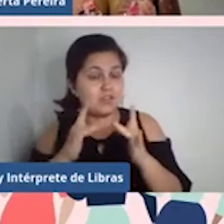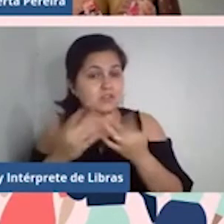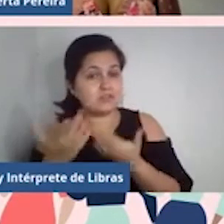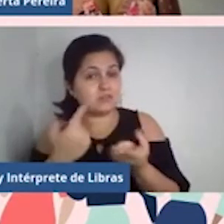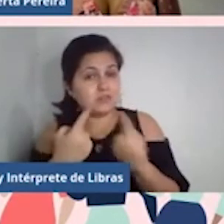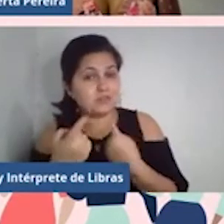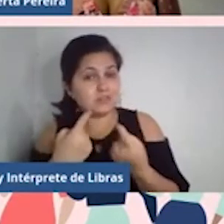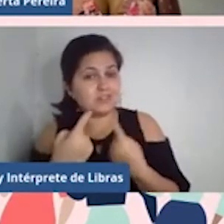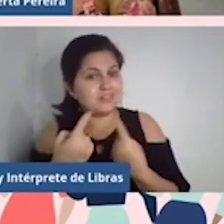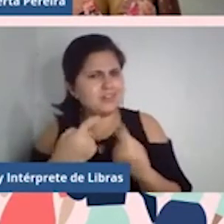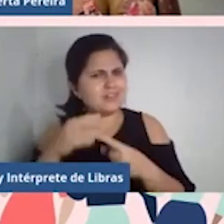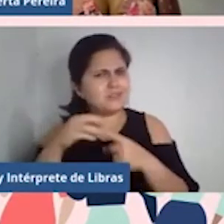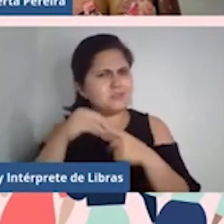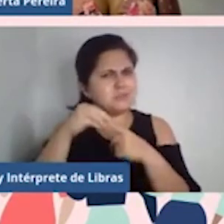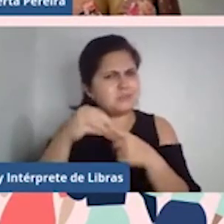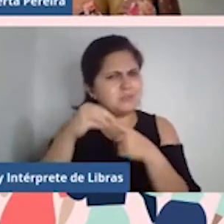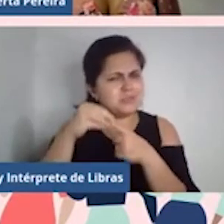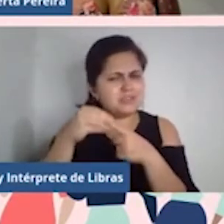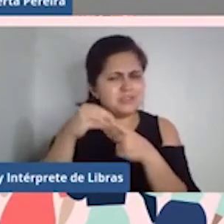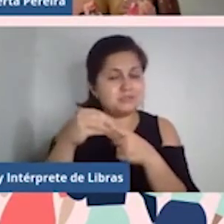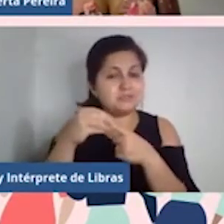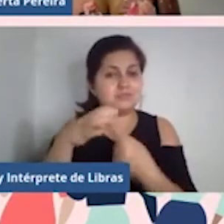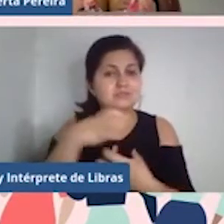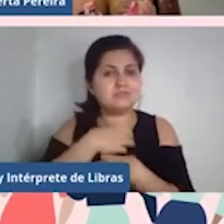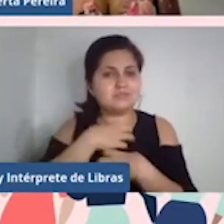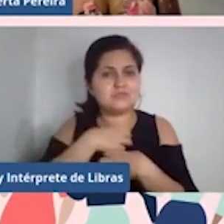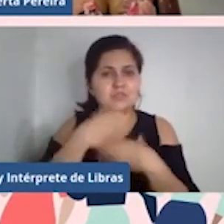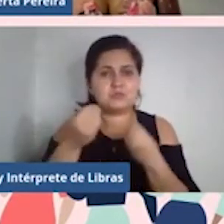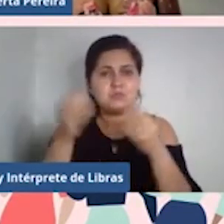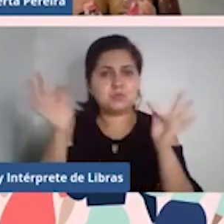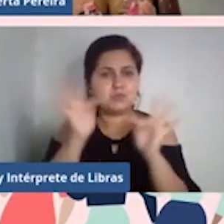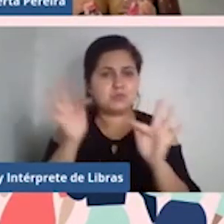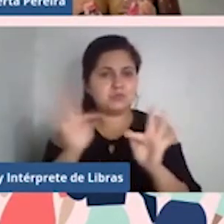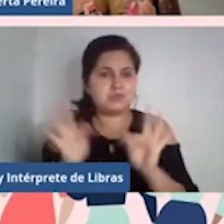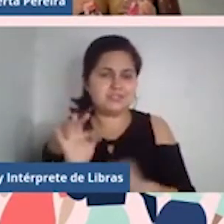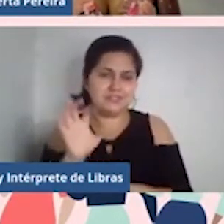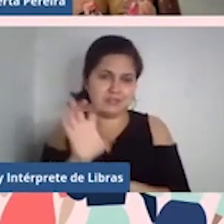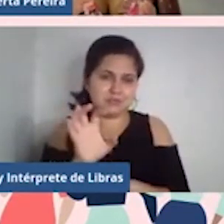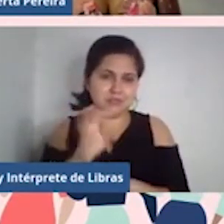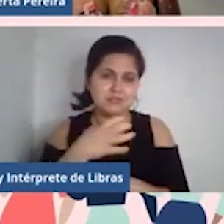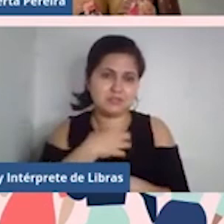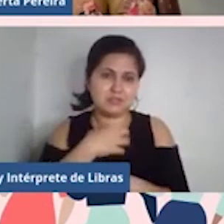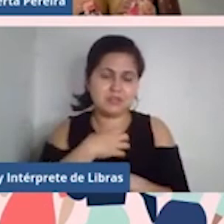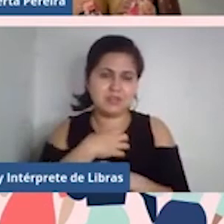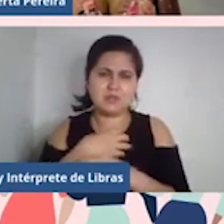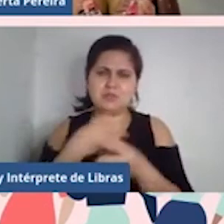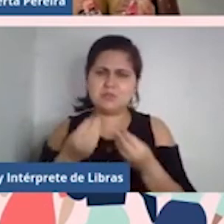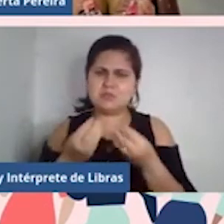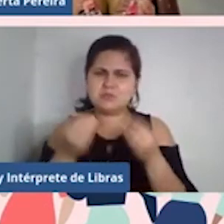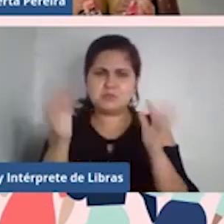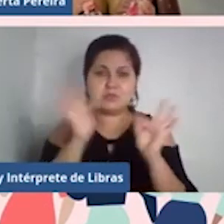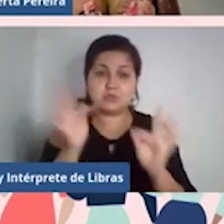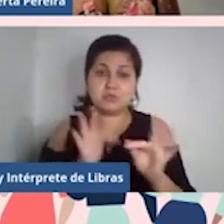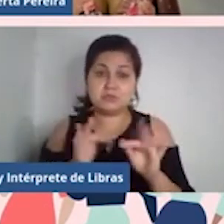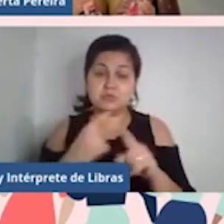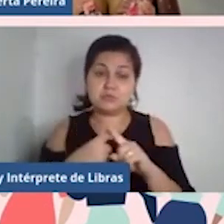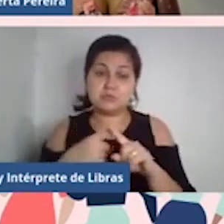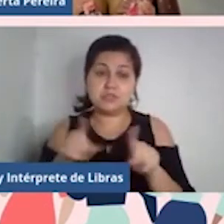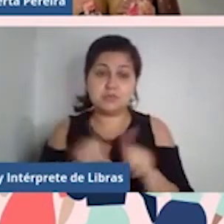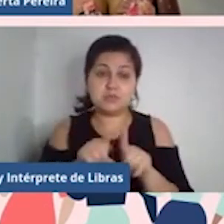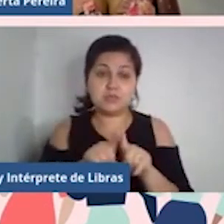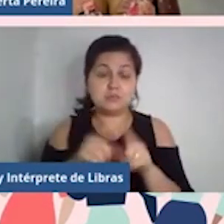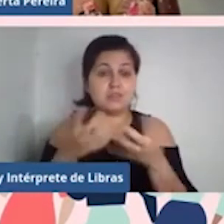interajo. E, principalmente, assim, ó, eu me sinto muito feliz por isso. Eu me sinto recompensada, porque eu também